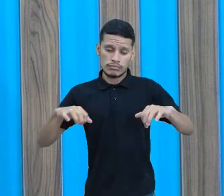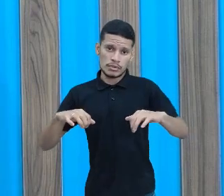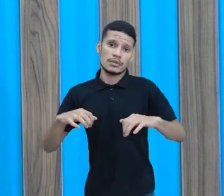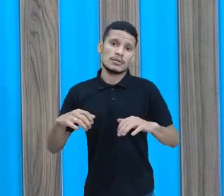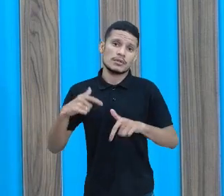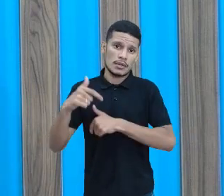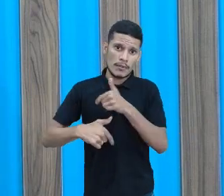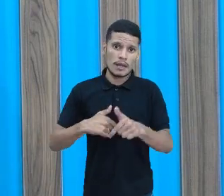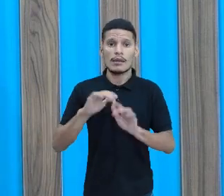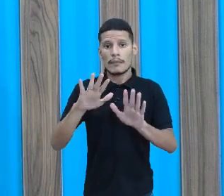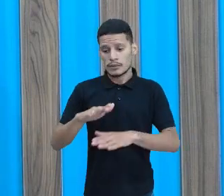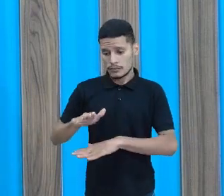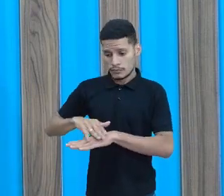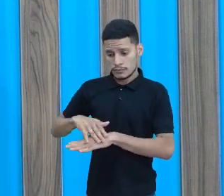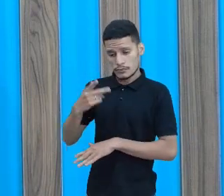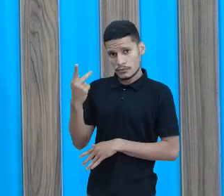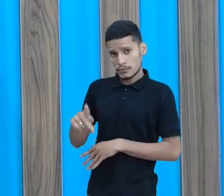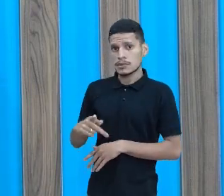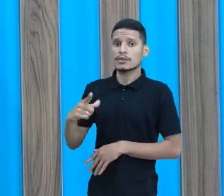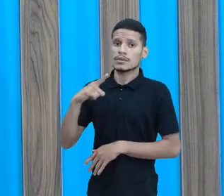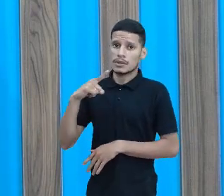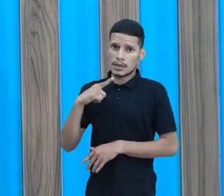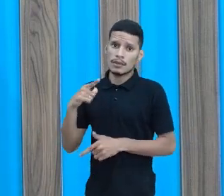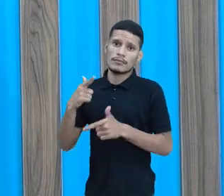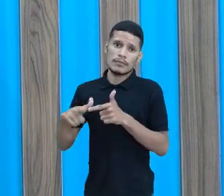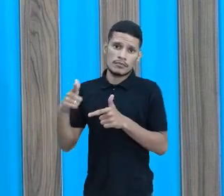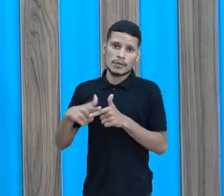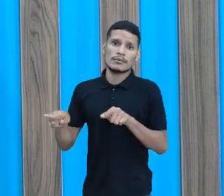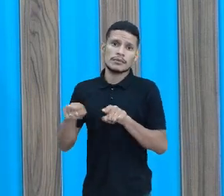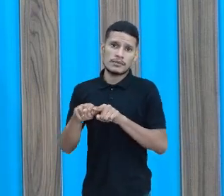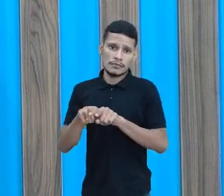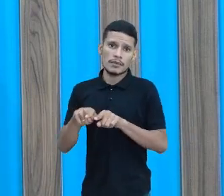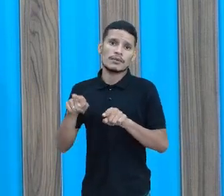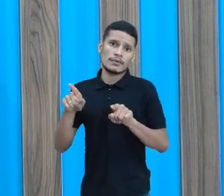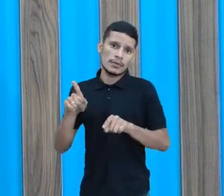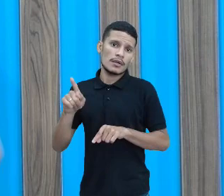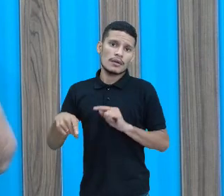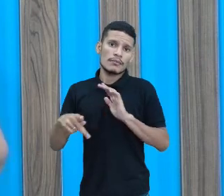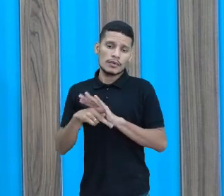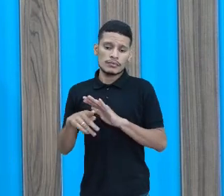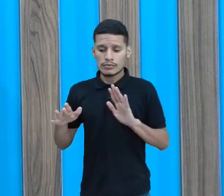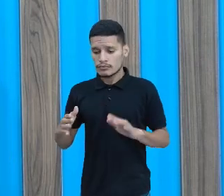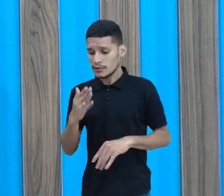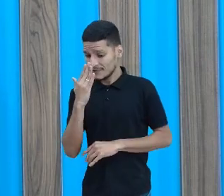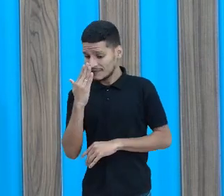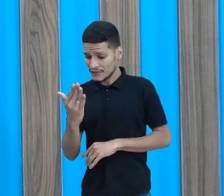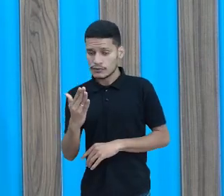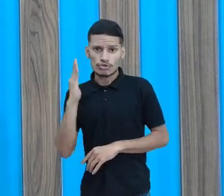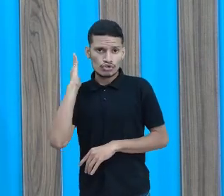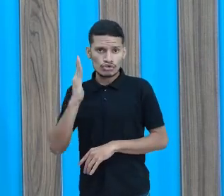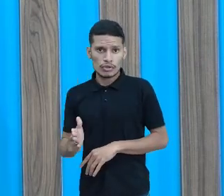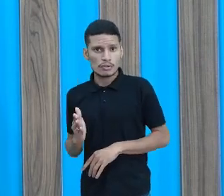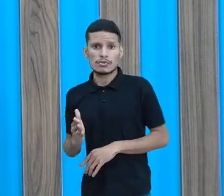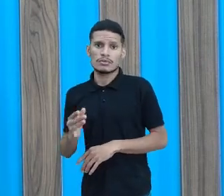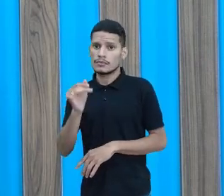está por conta própria, né, também está muito suscetível, né? Ou seja, está ali de